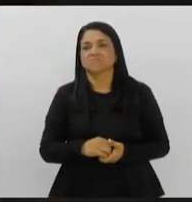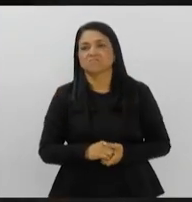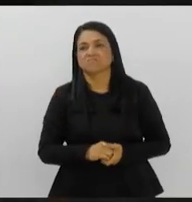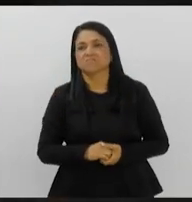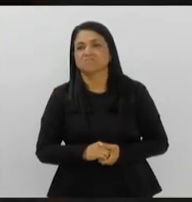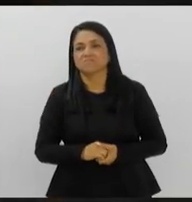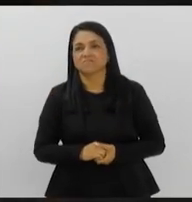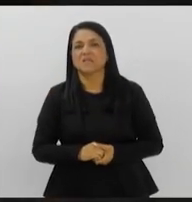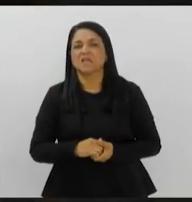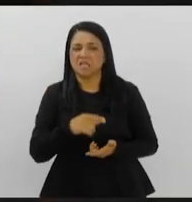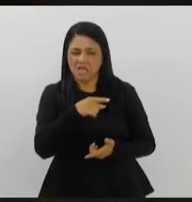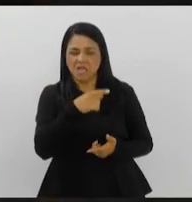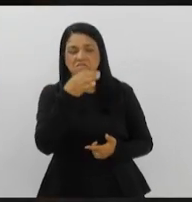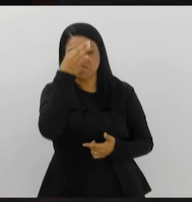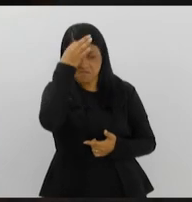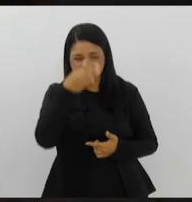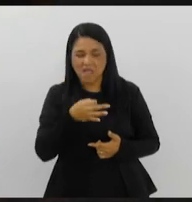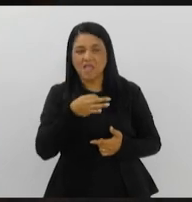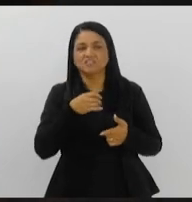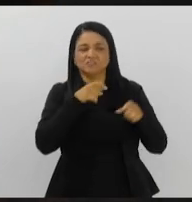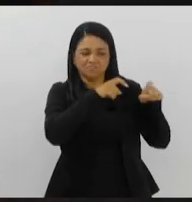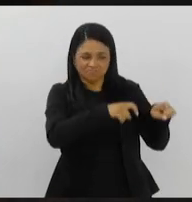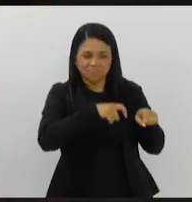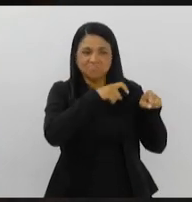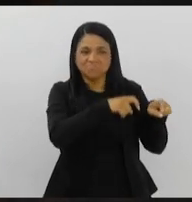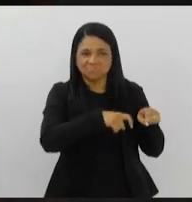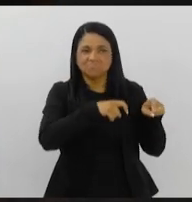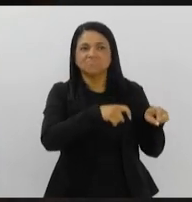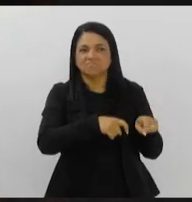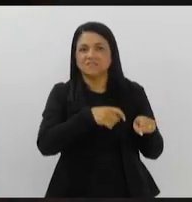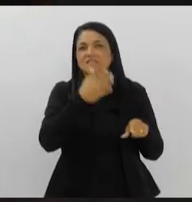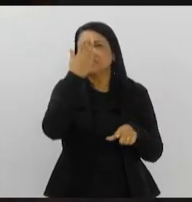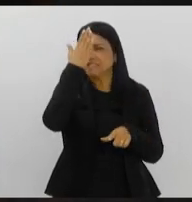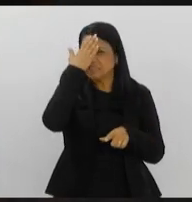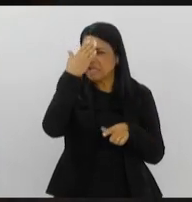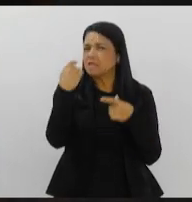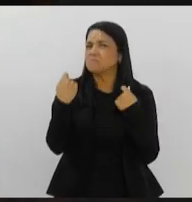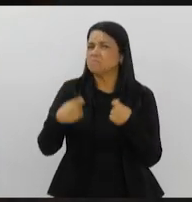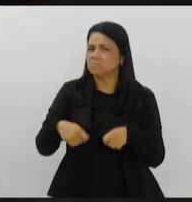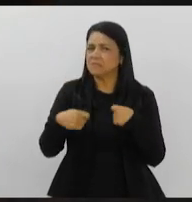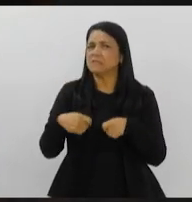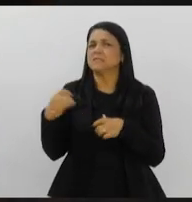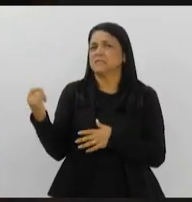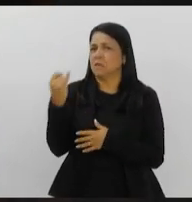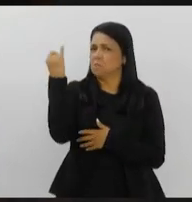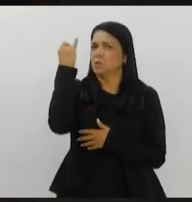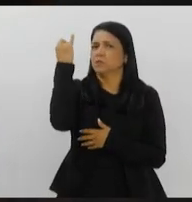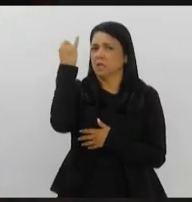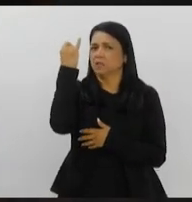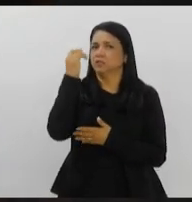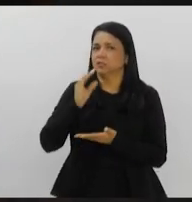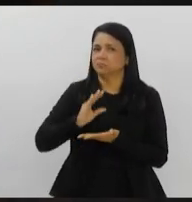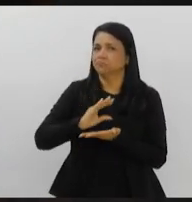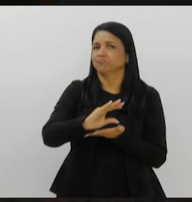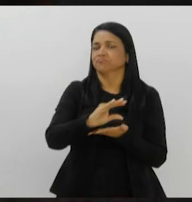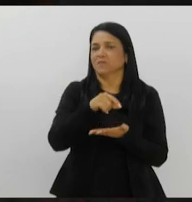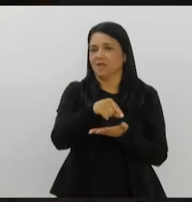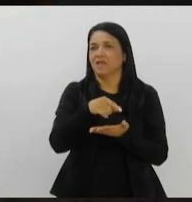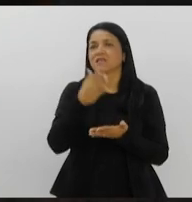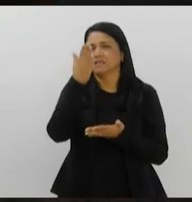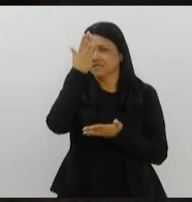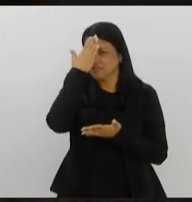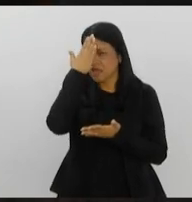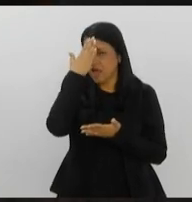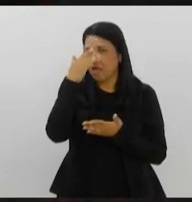Quem entende de produção rural sabe o quão é necessário e importante. Só a gente que é da roça, que veio da